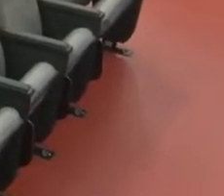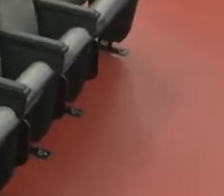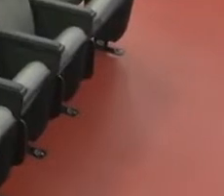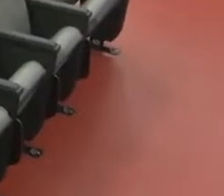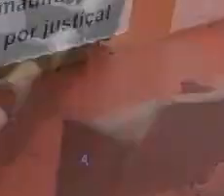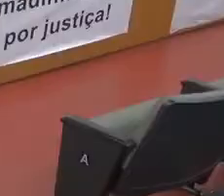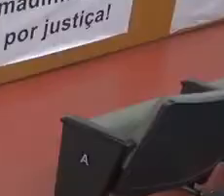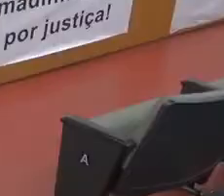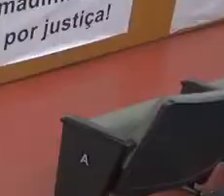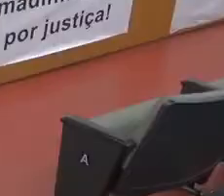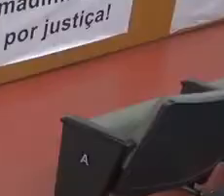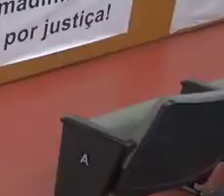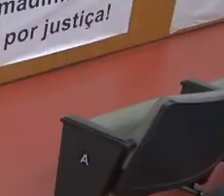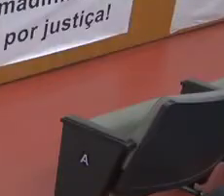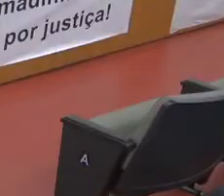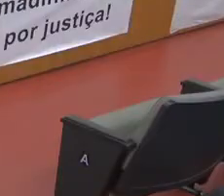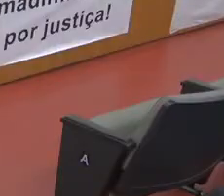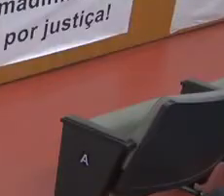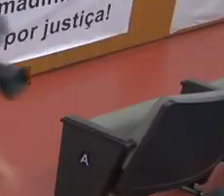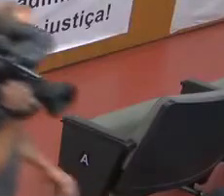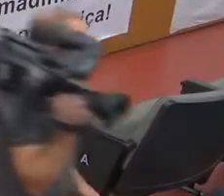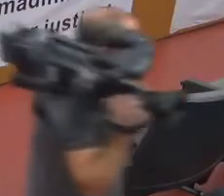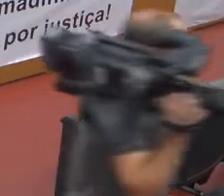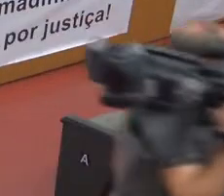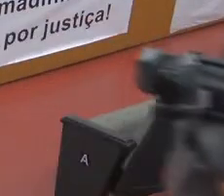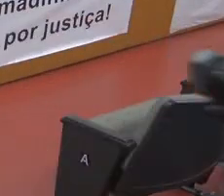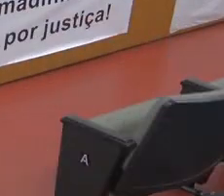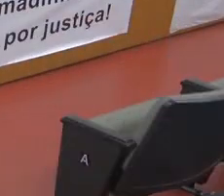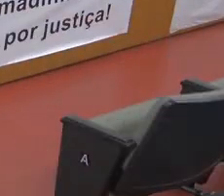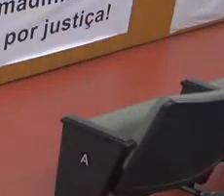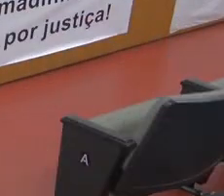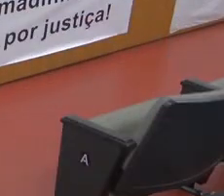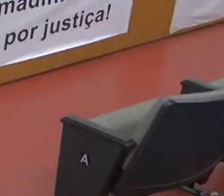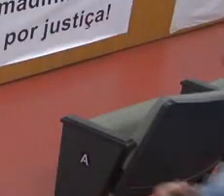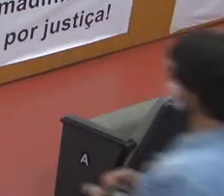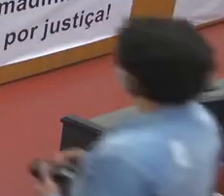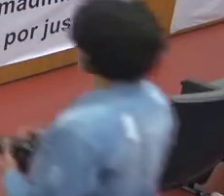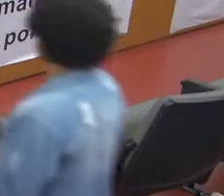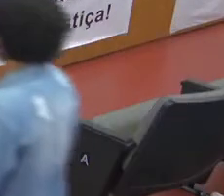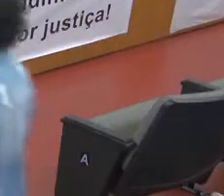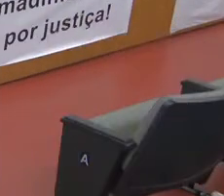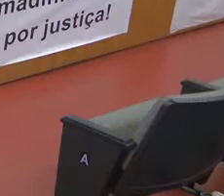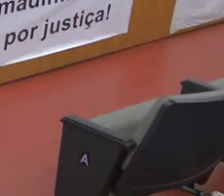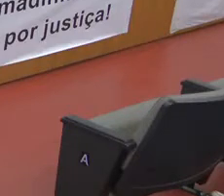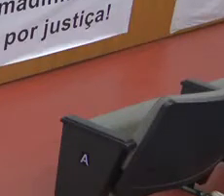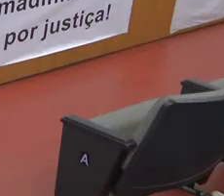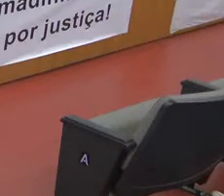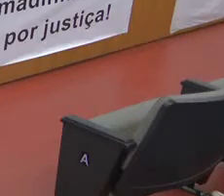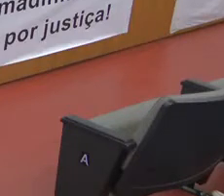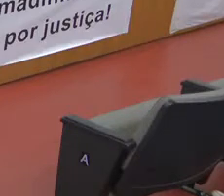E aí G1 E aí